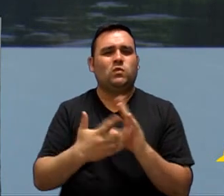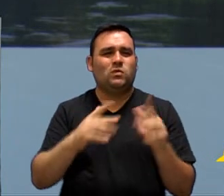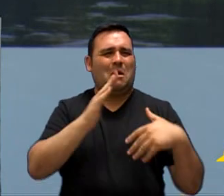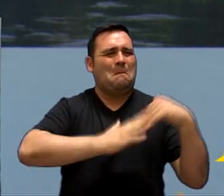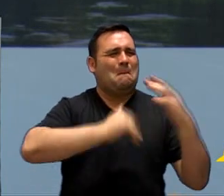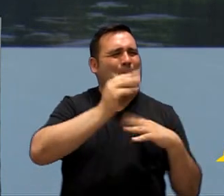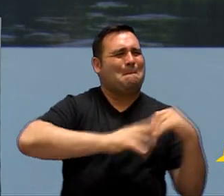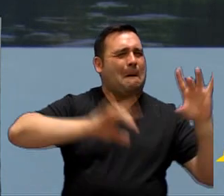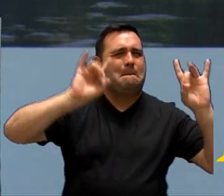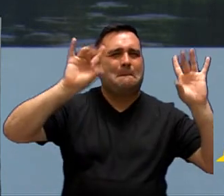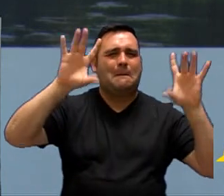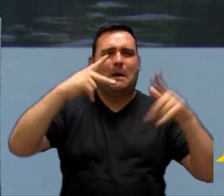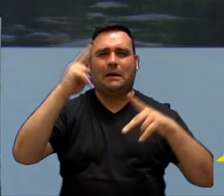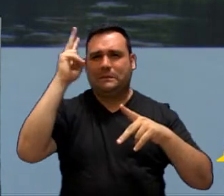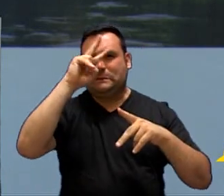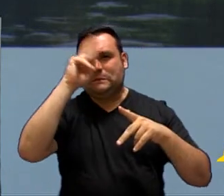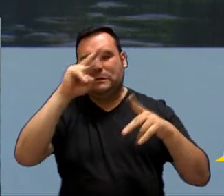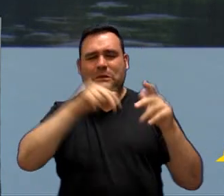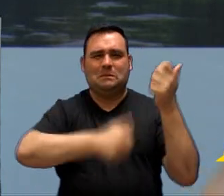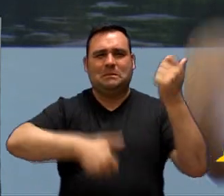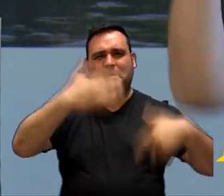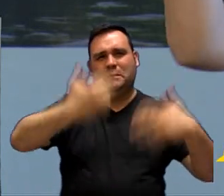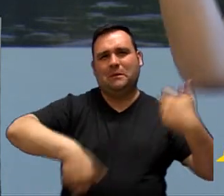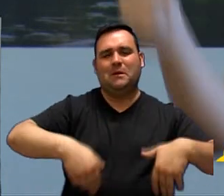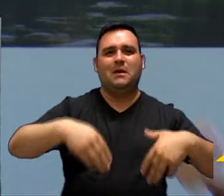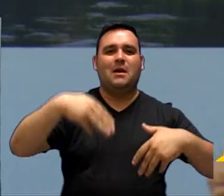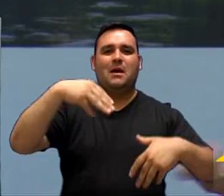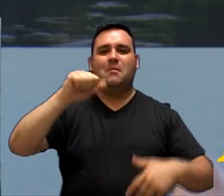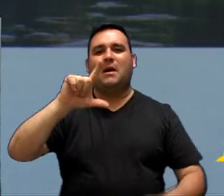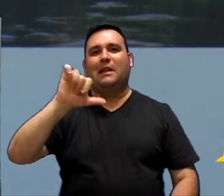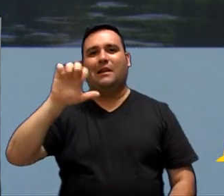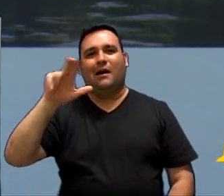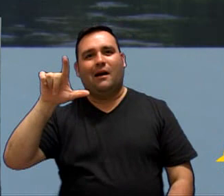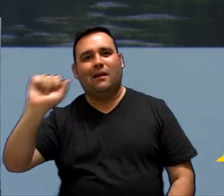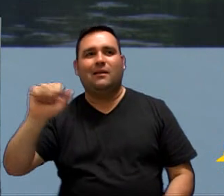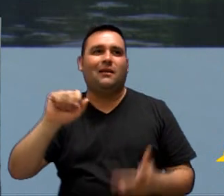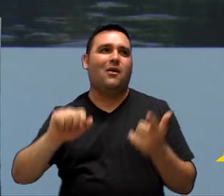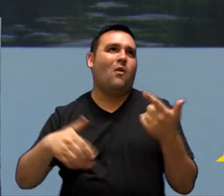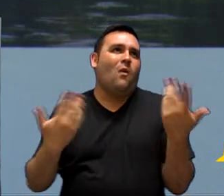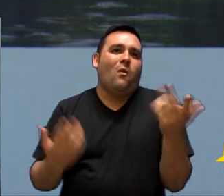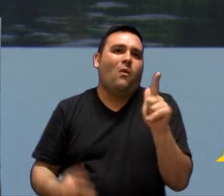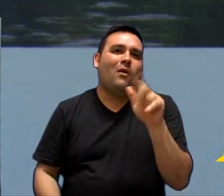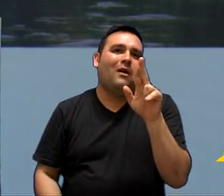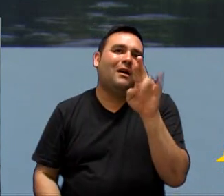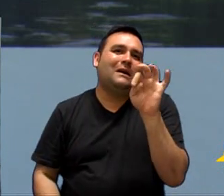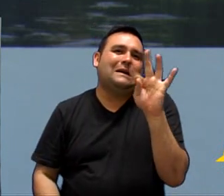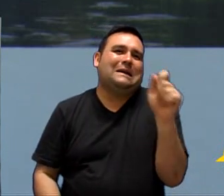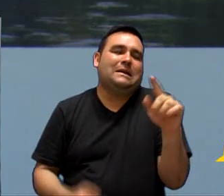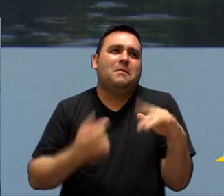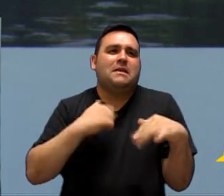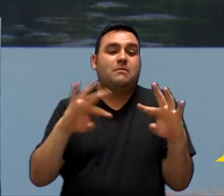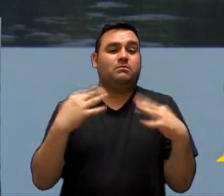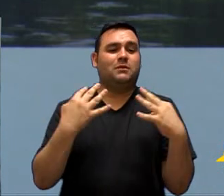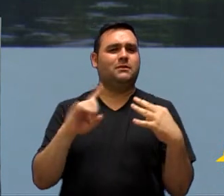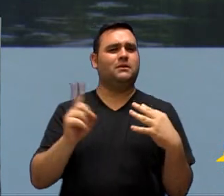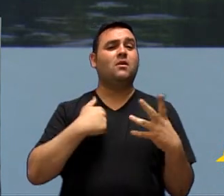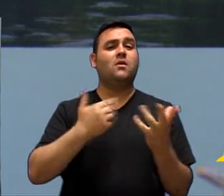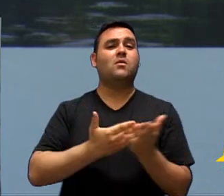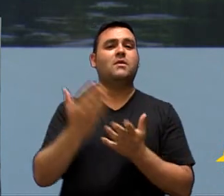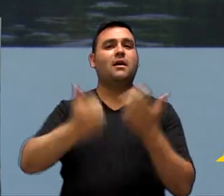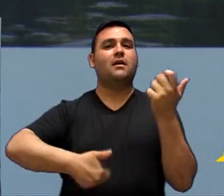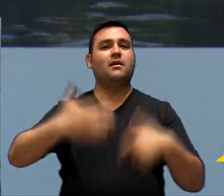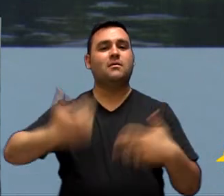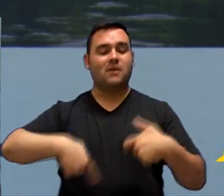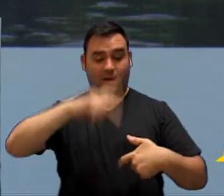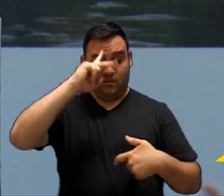coisas extraordinárias ao longo da história, né? Falar sobre Malala, sobre a Greta... Mas não por vaidade eu escolhi começar com uma